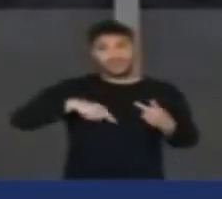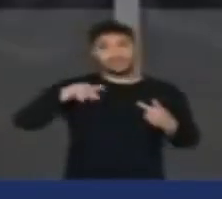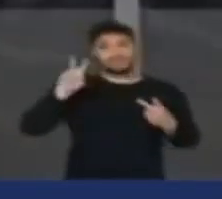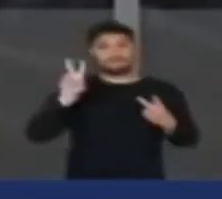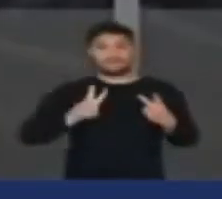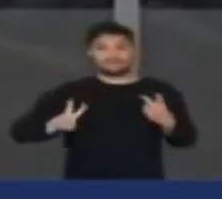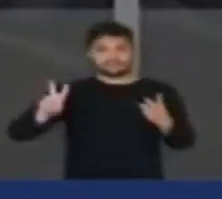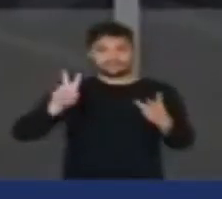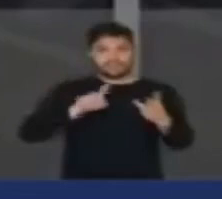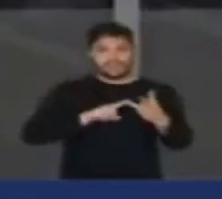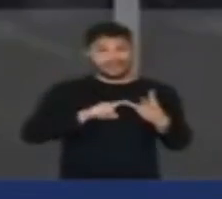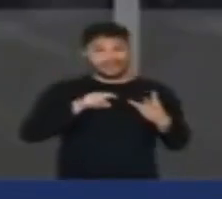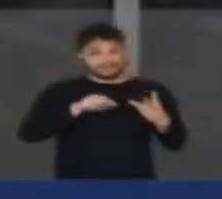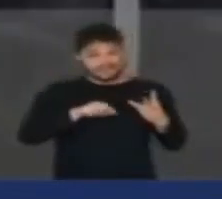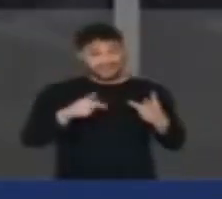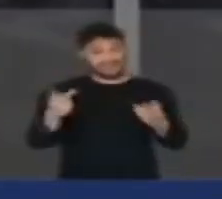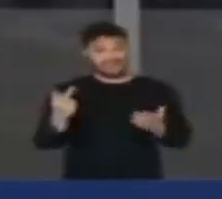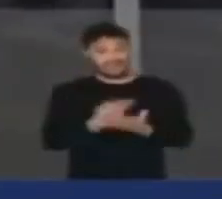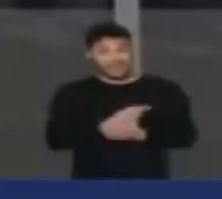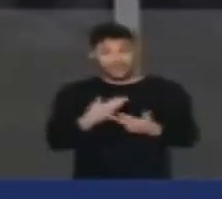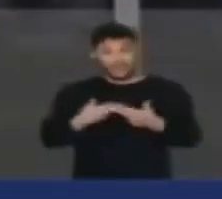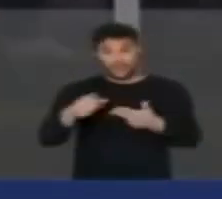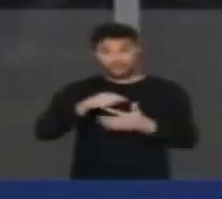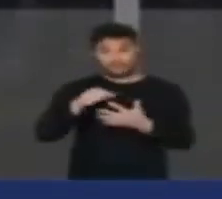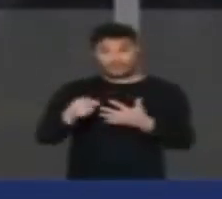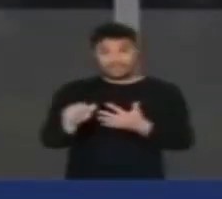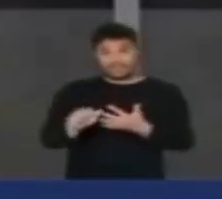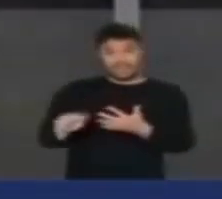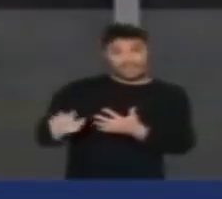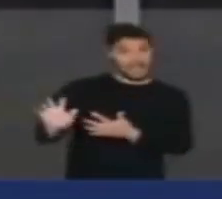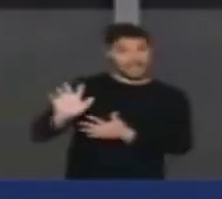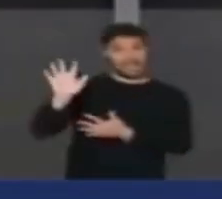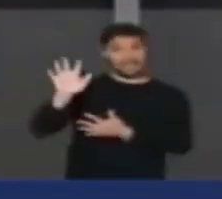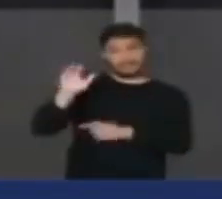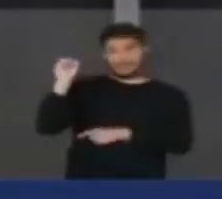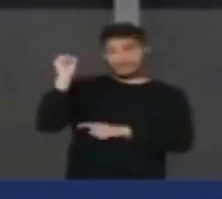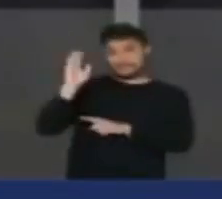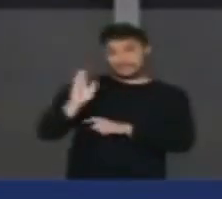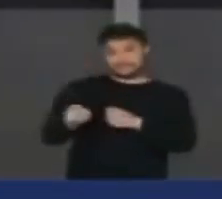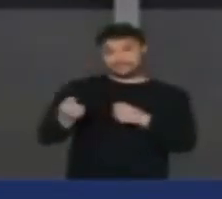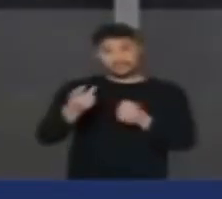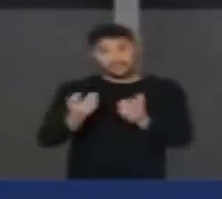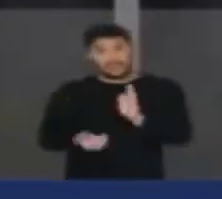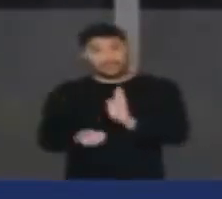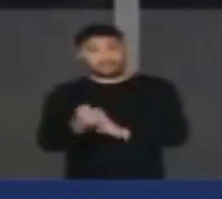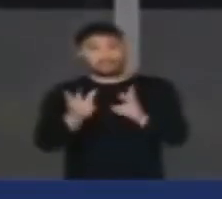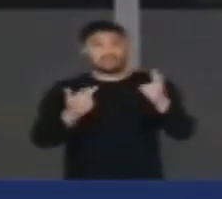vai gerar inflação. Isso vai gerar que o nosso país se torne uma Venezuela.